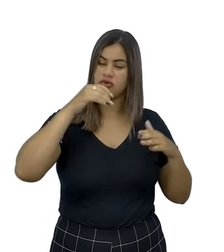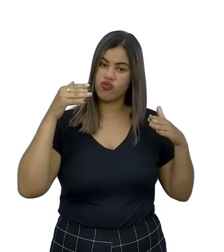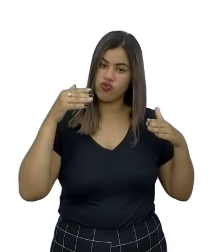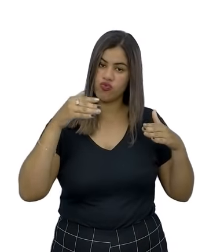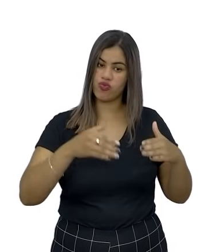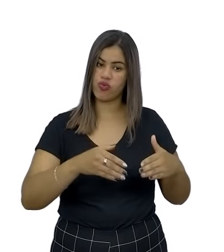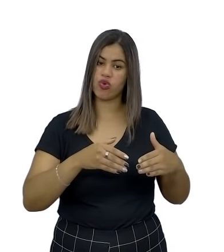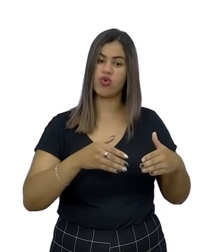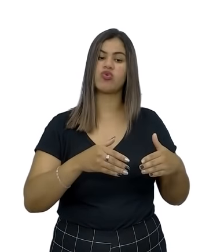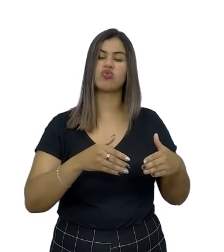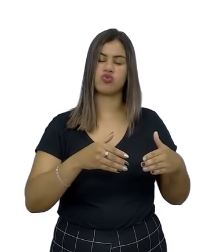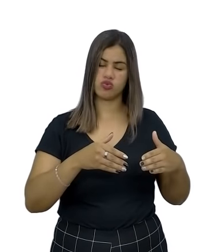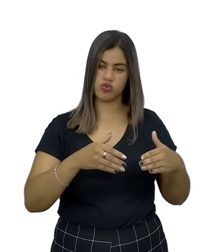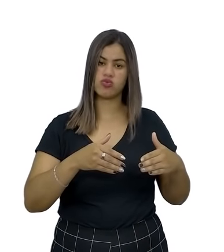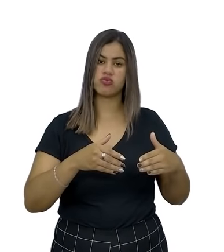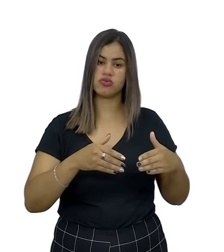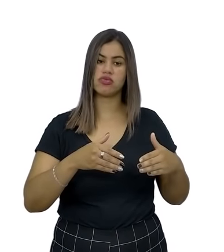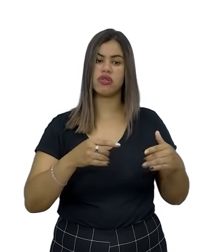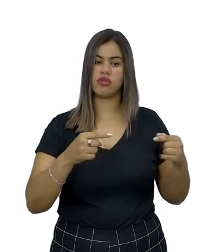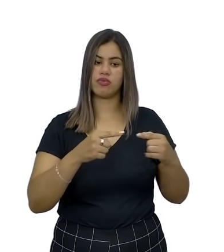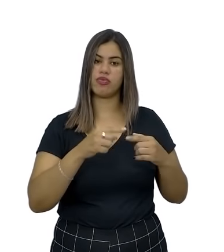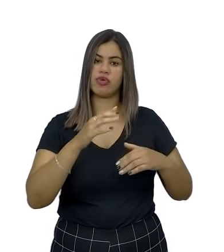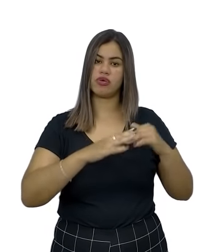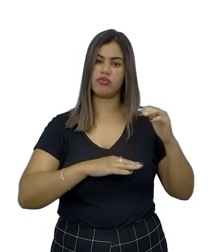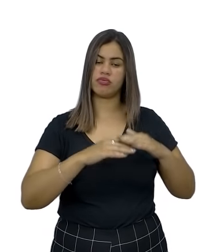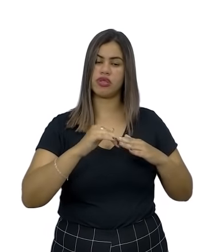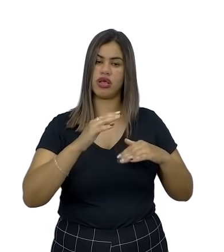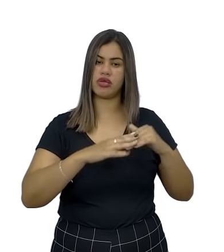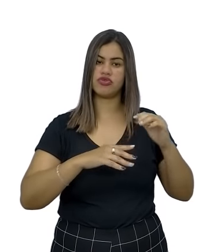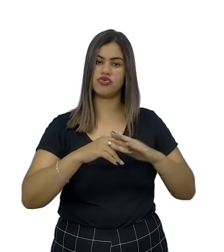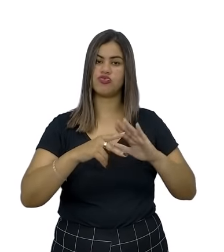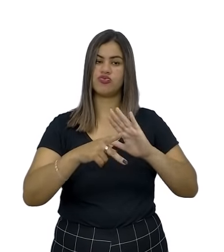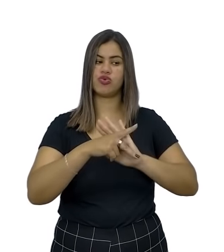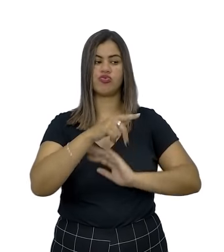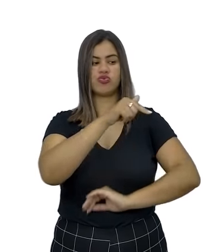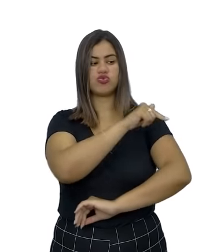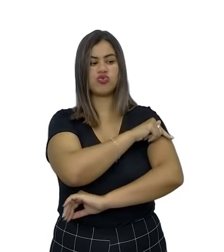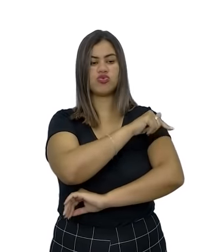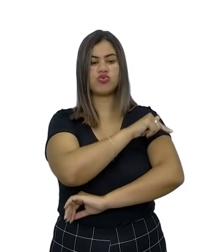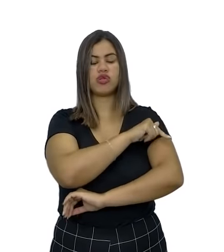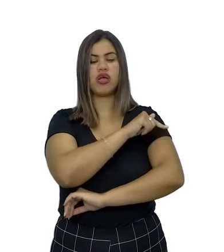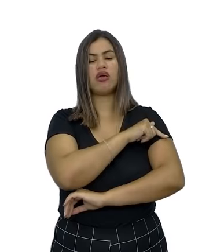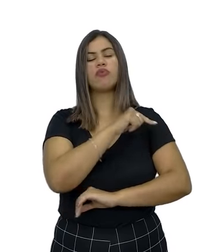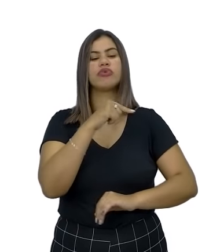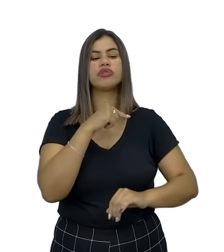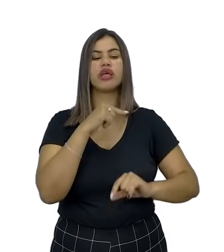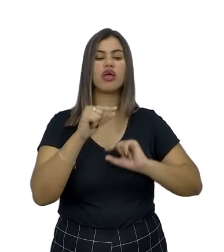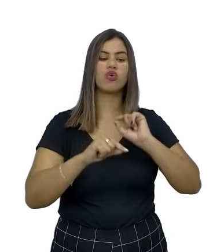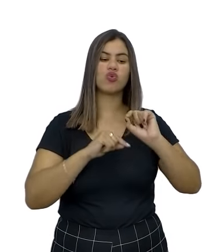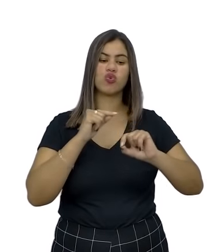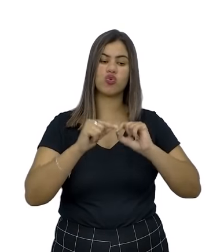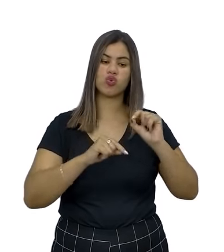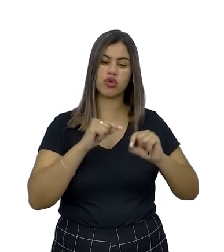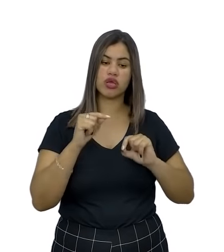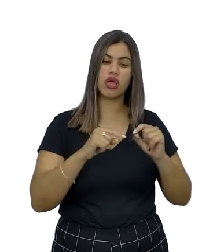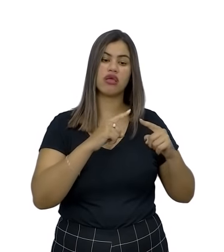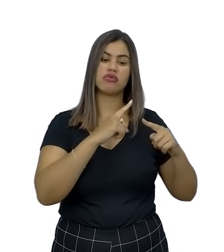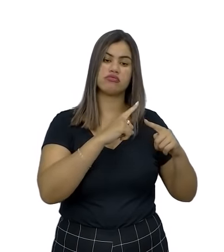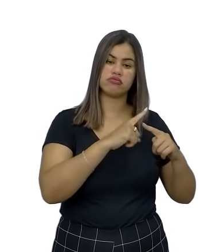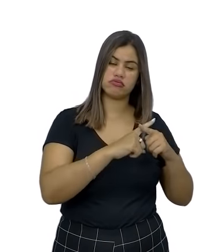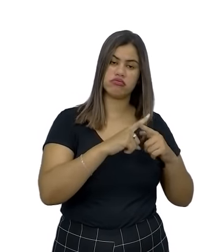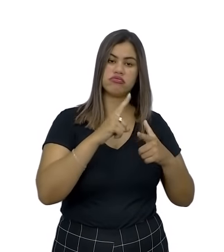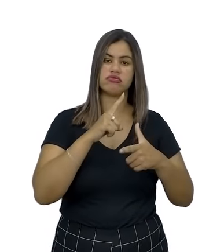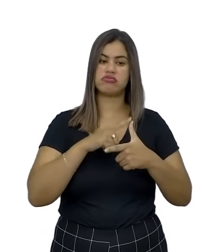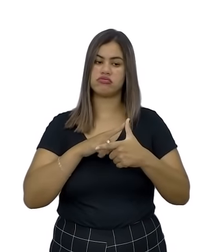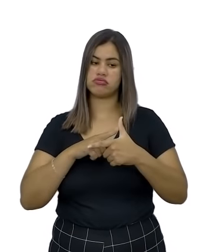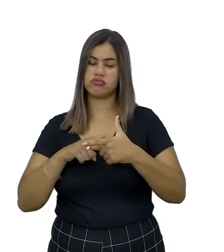está evidenciando dentro dessa habilidade do 7º ano, é o trabalho com múltiplos e divisores de um número natural,